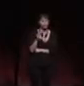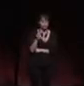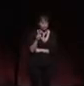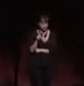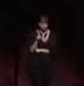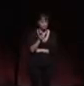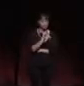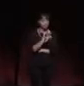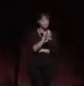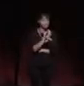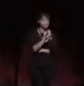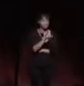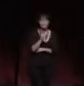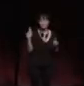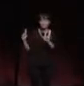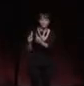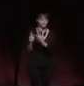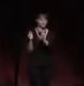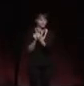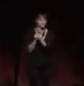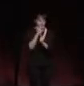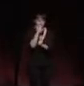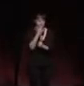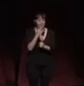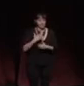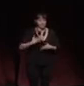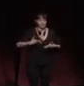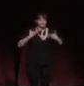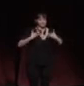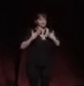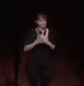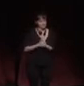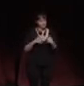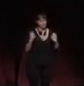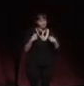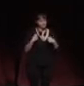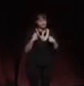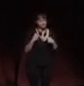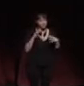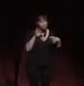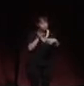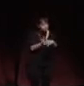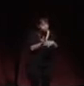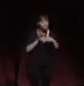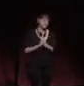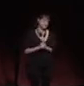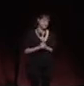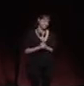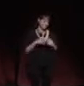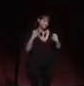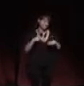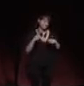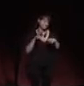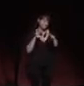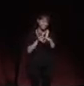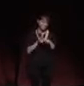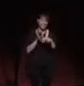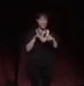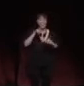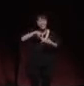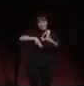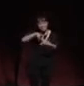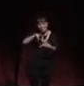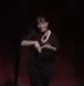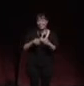junto. Acho que é a melhor coisa. Acho que a gente precisa se juntar. Se juntar para ler, se juntar para